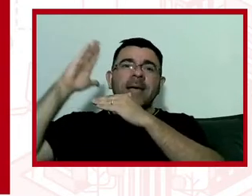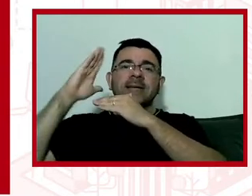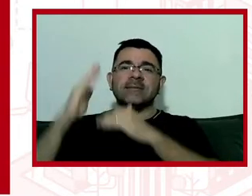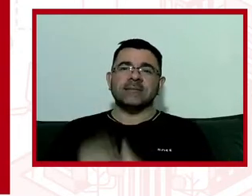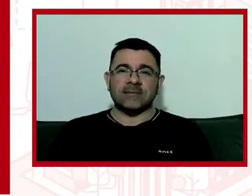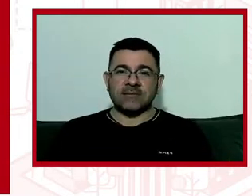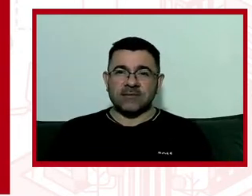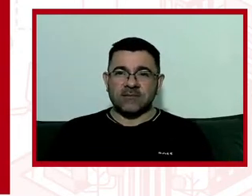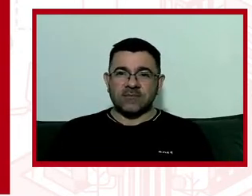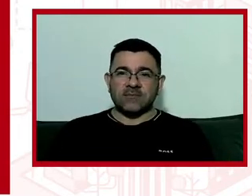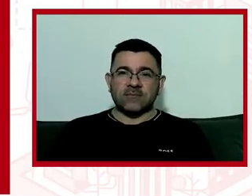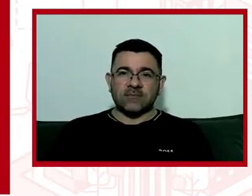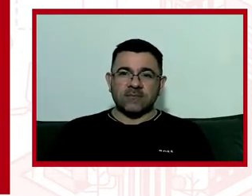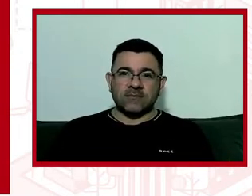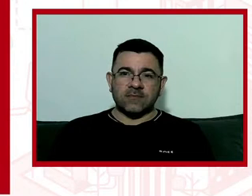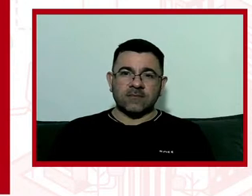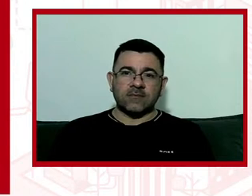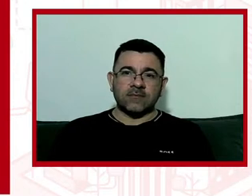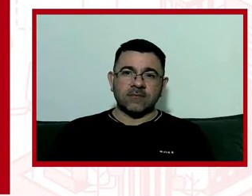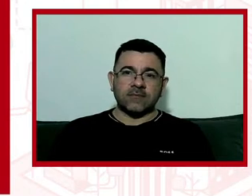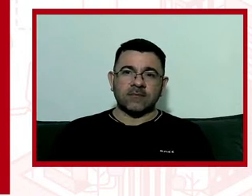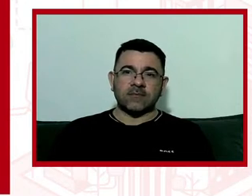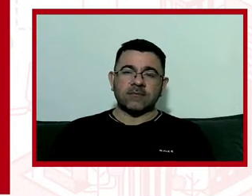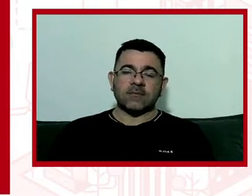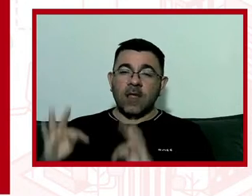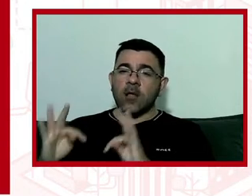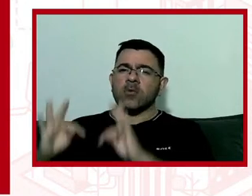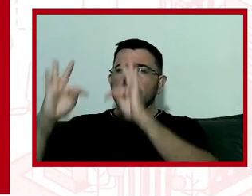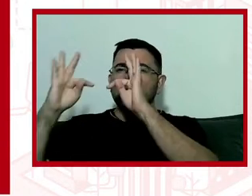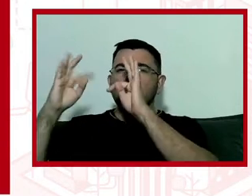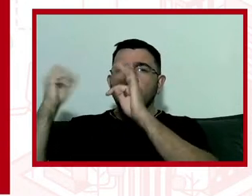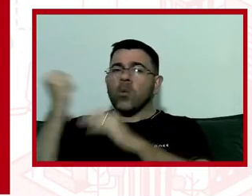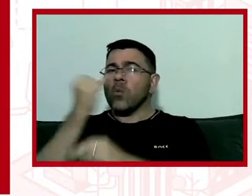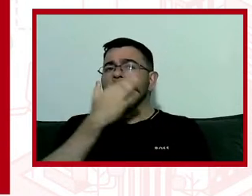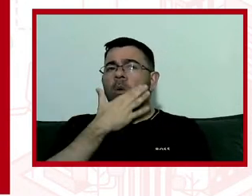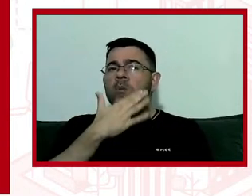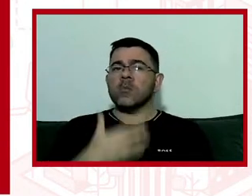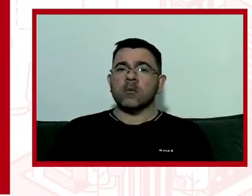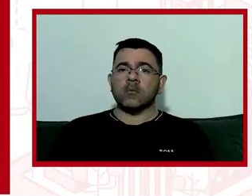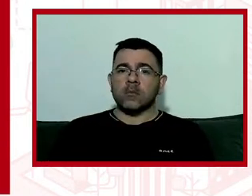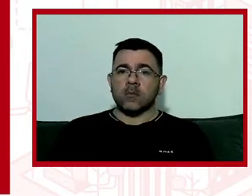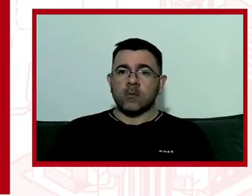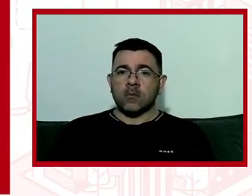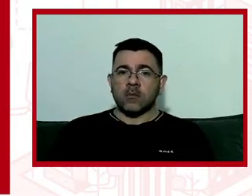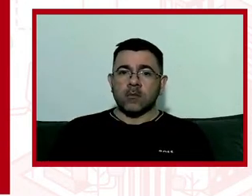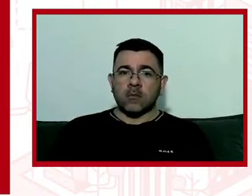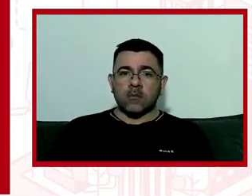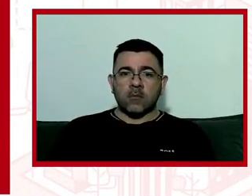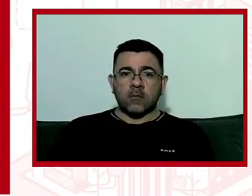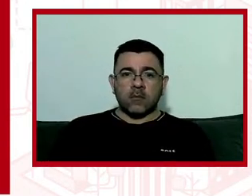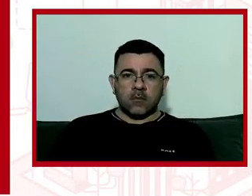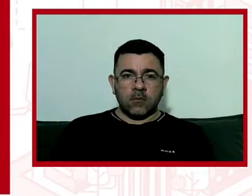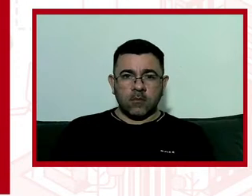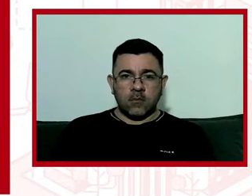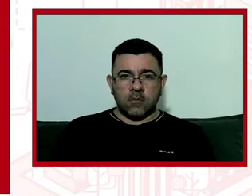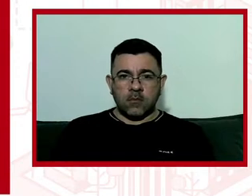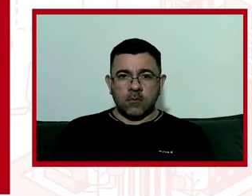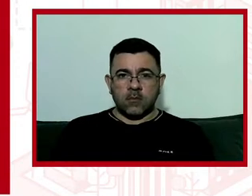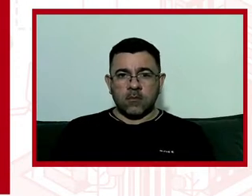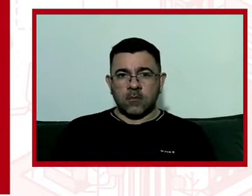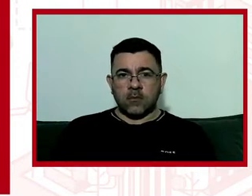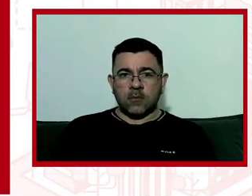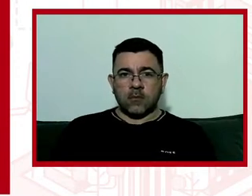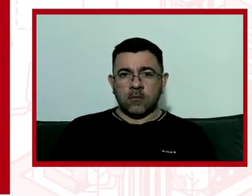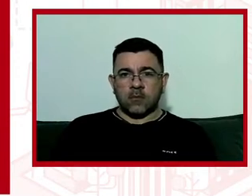graças a esse modelo de de inovação aberta que é bem legal e sai soluções incríveis como essa que a gente mostrou aí do supervisão que esse